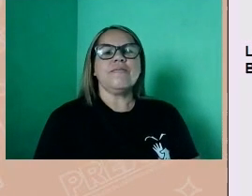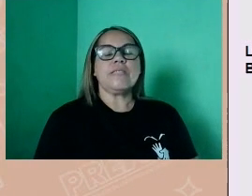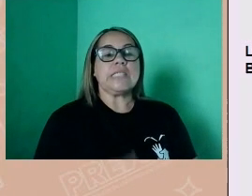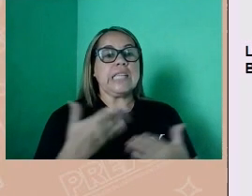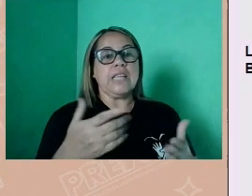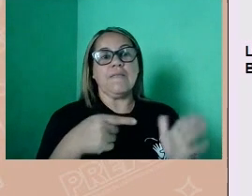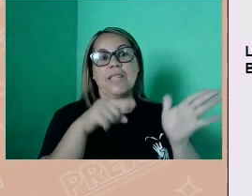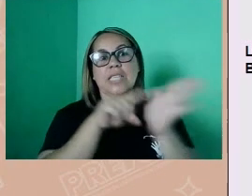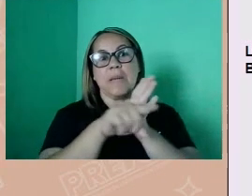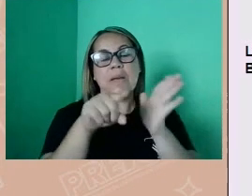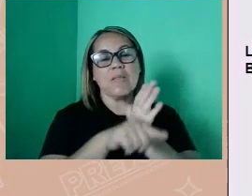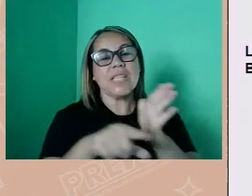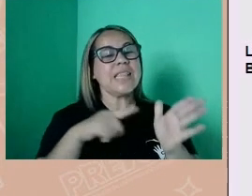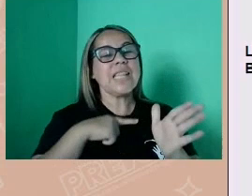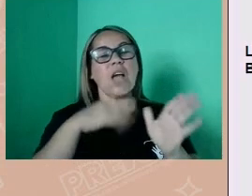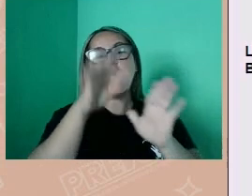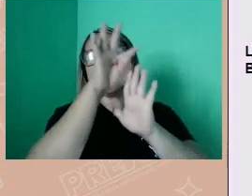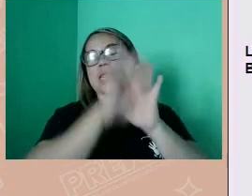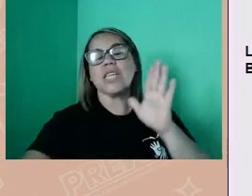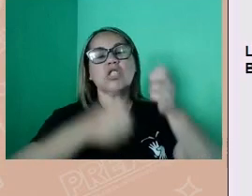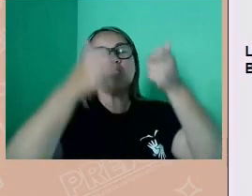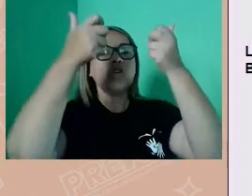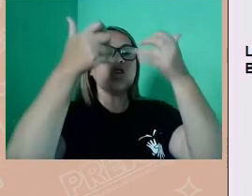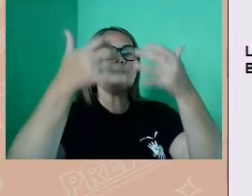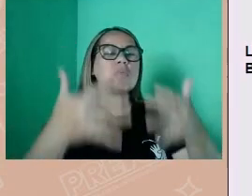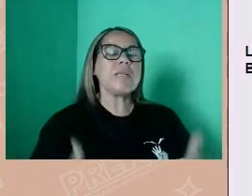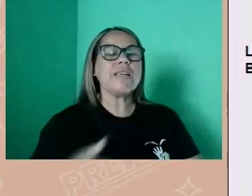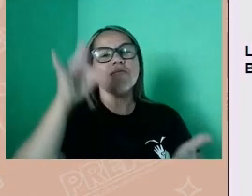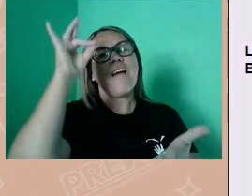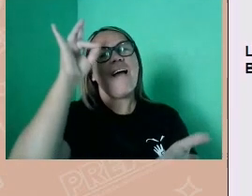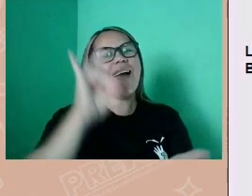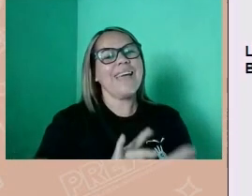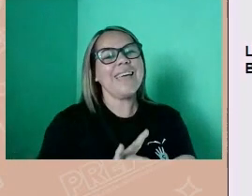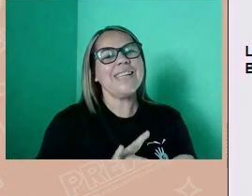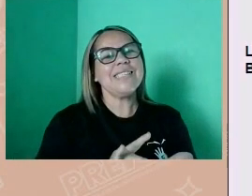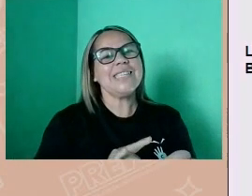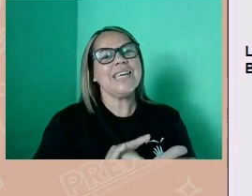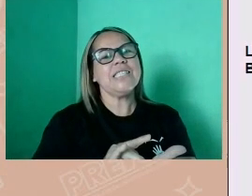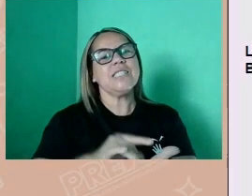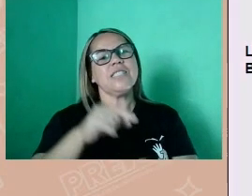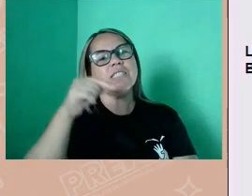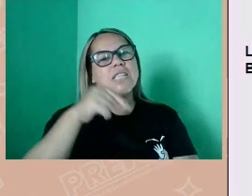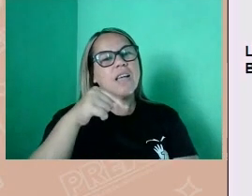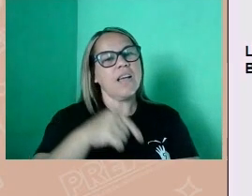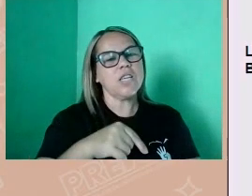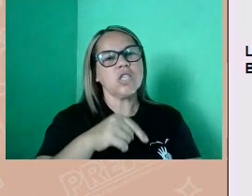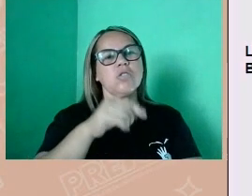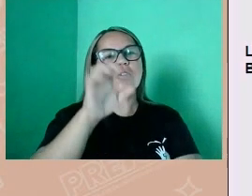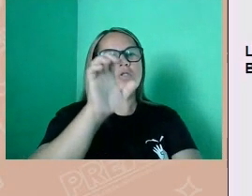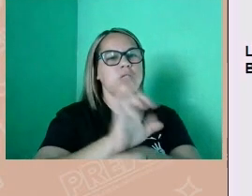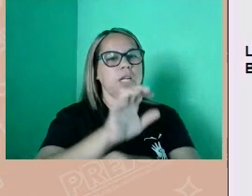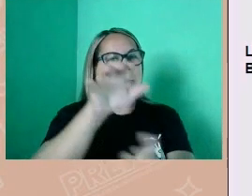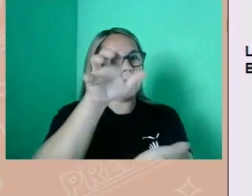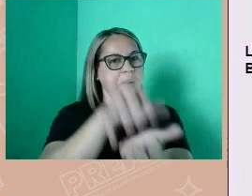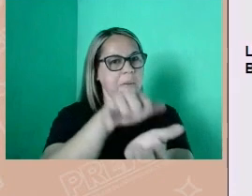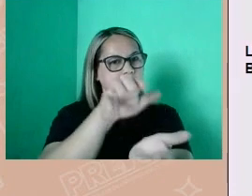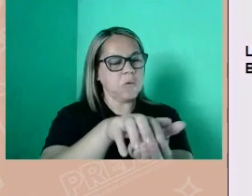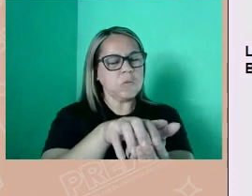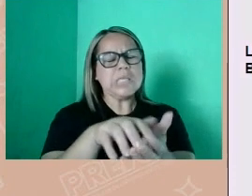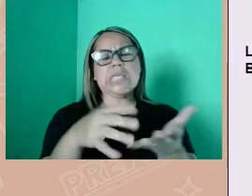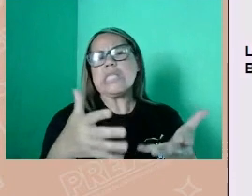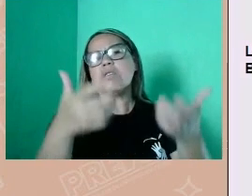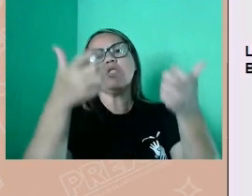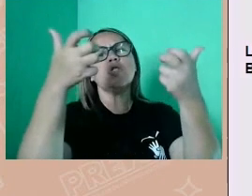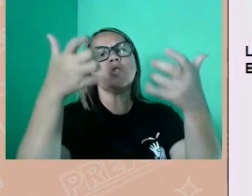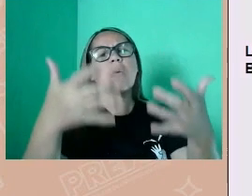questão aqui a gente tem um texto que fala da realidade daqui do nosso do nosso estado né daqui de Pernambuco então ele traz